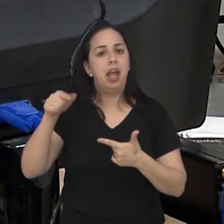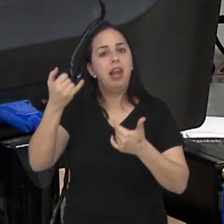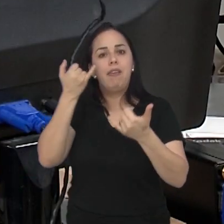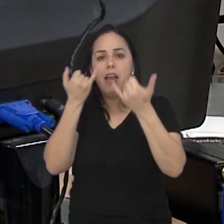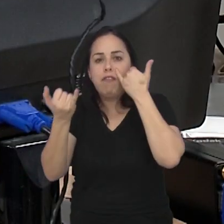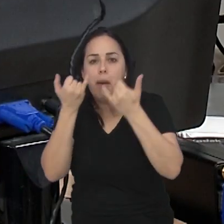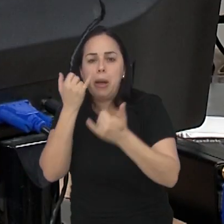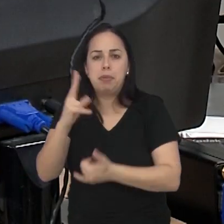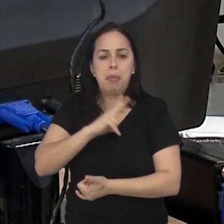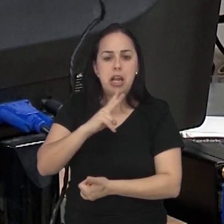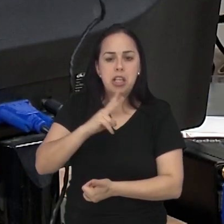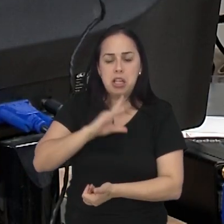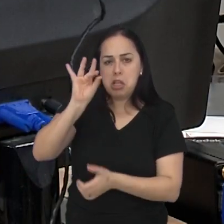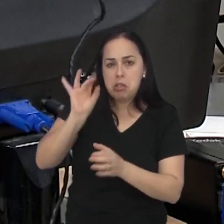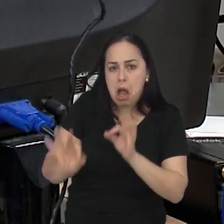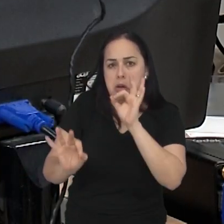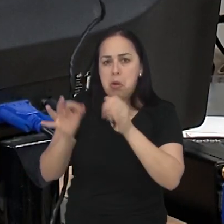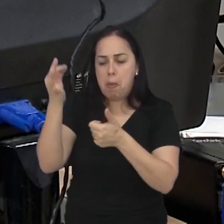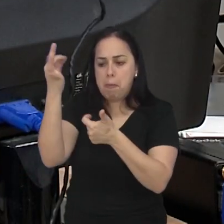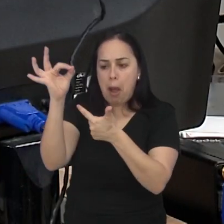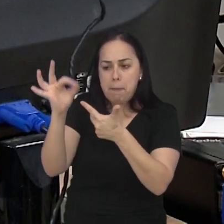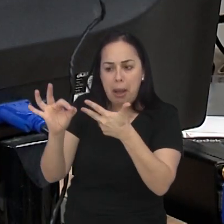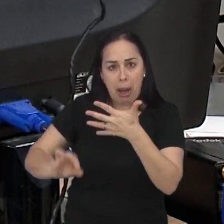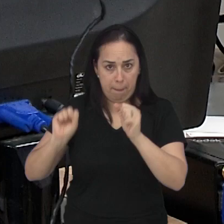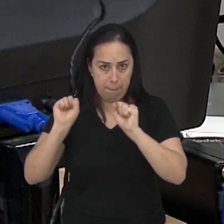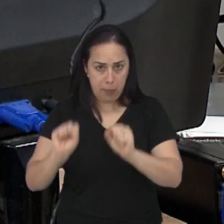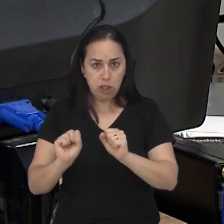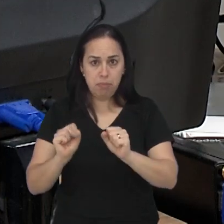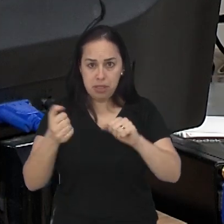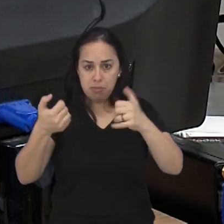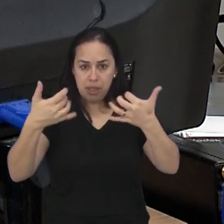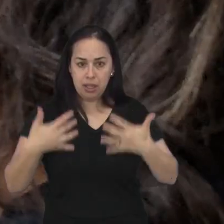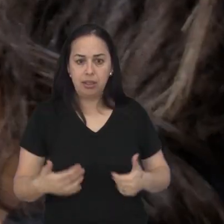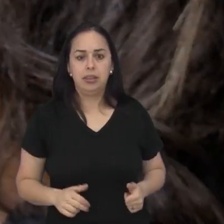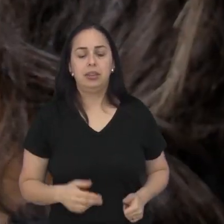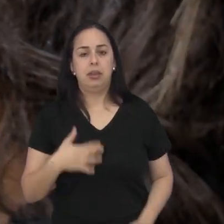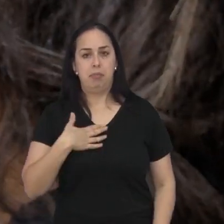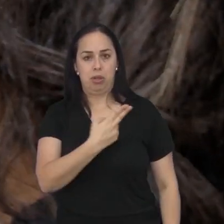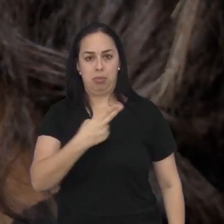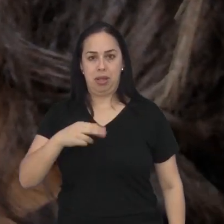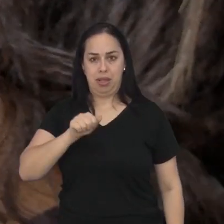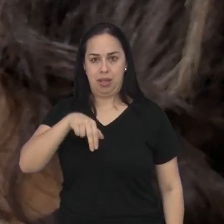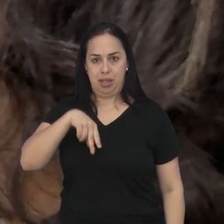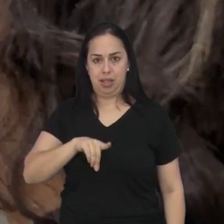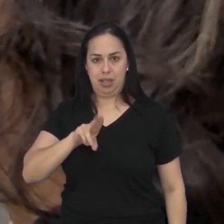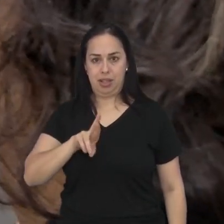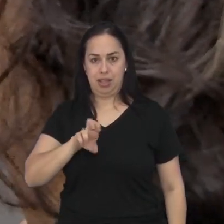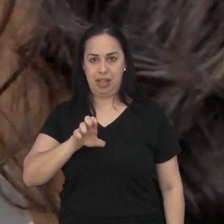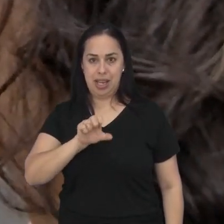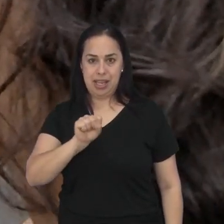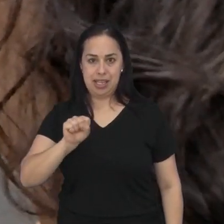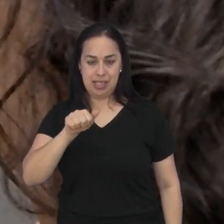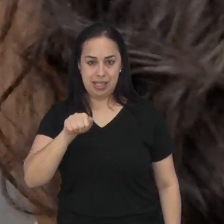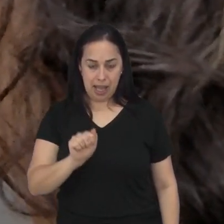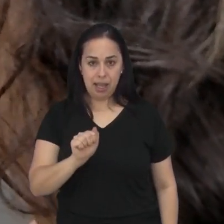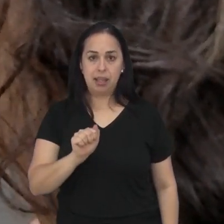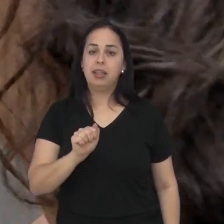dados pessoais para ver se está tudo certo. Você pode me falar, por gentileza? Andressa Aparecida